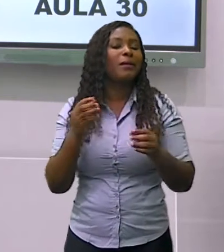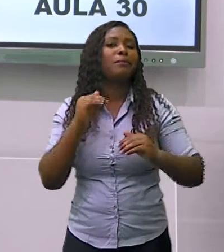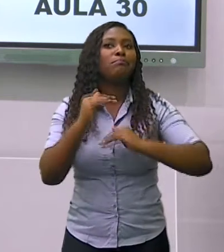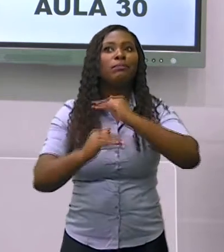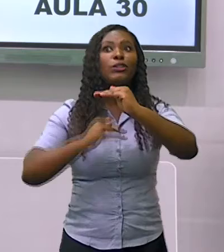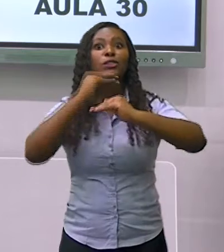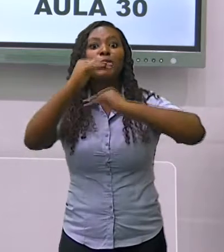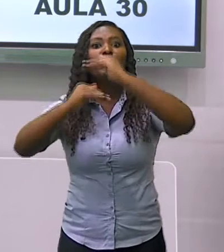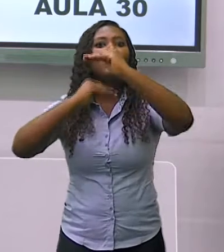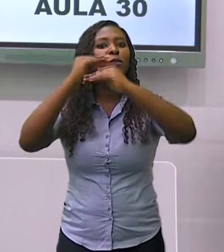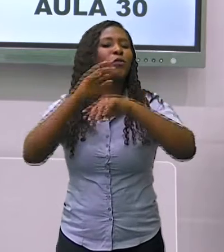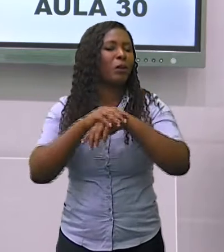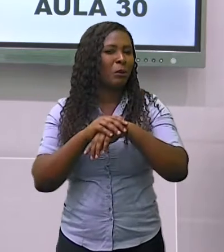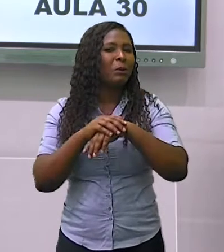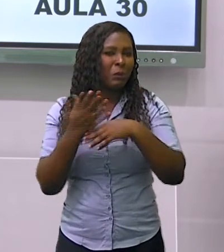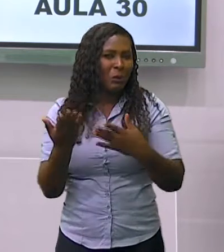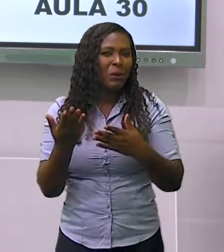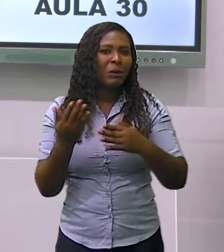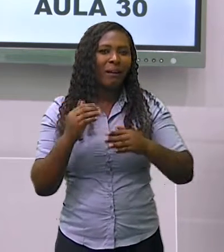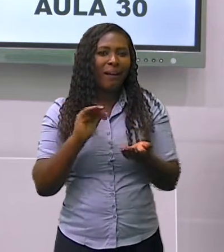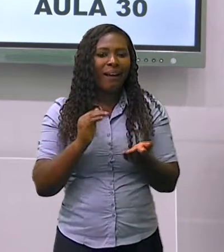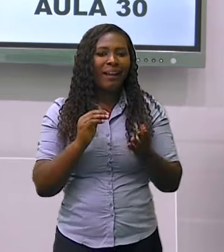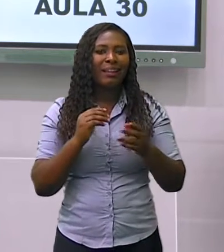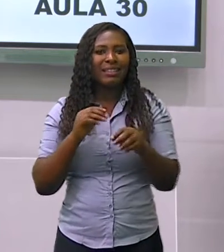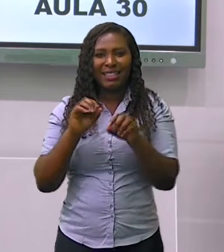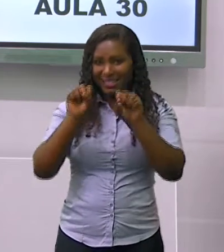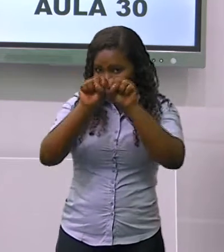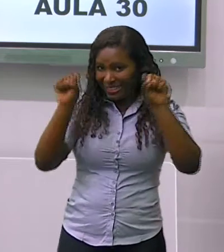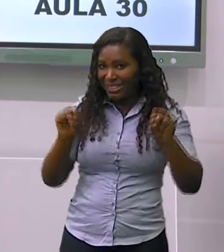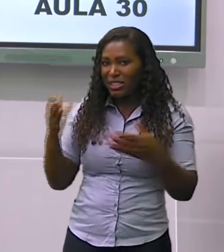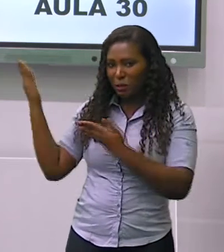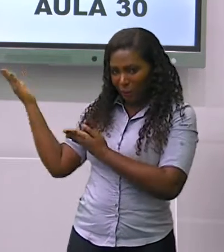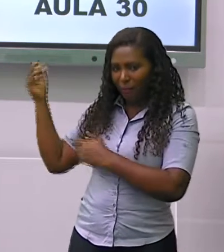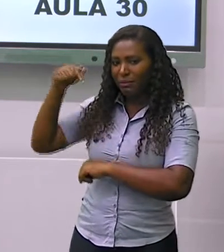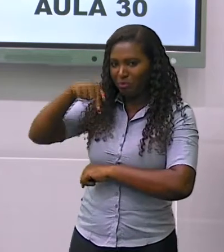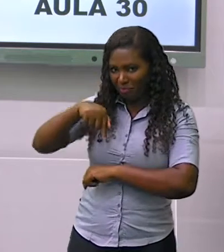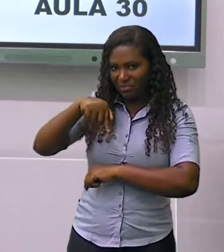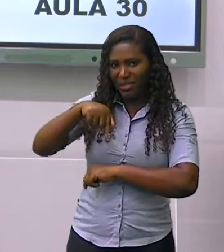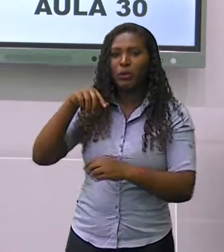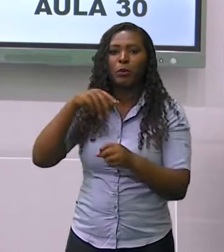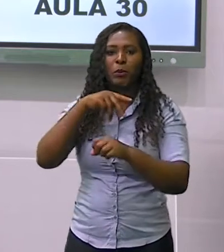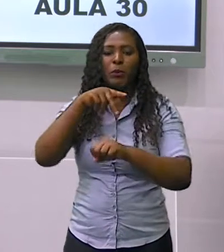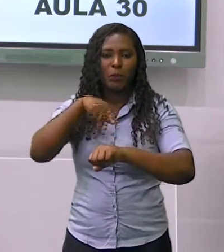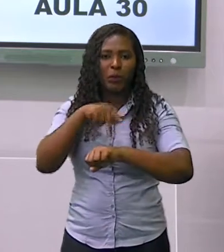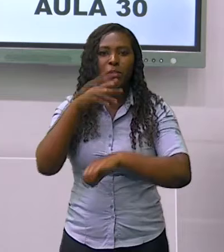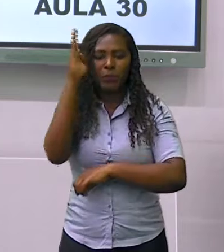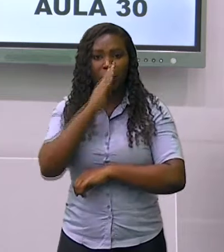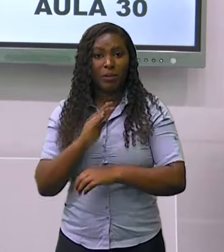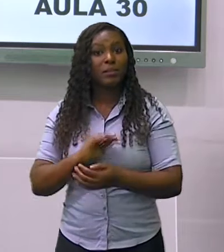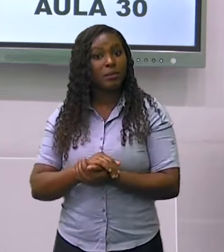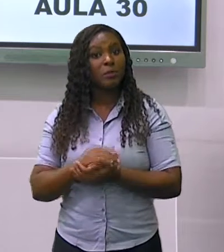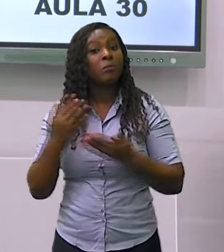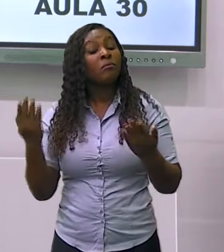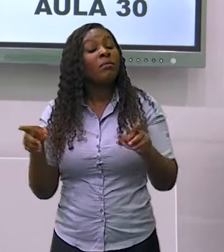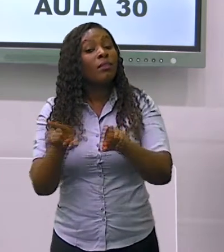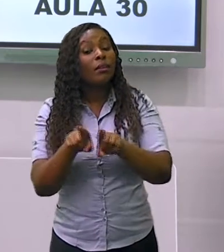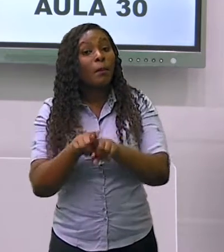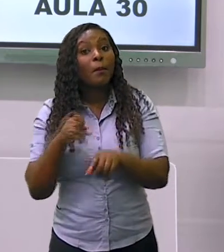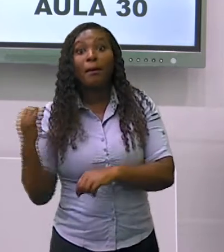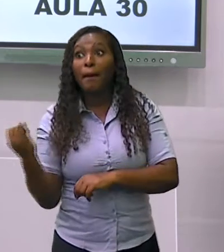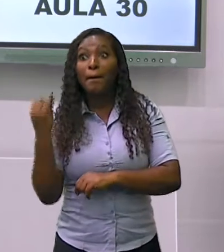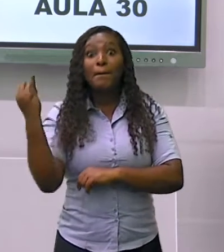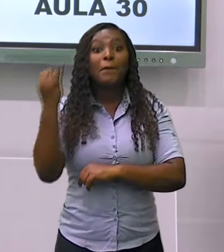do sistema de transporte rodoviário no Brasil, tal como a importância